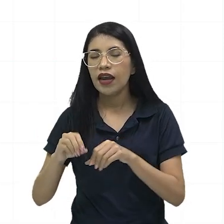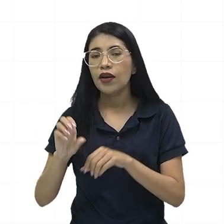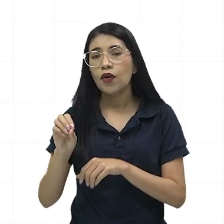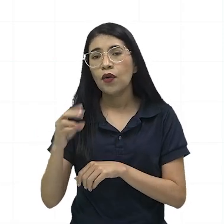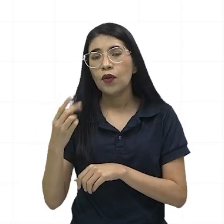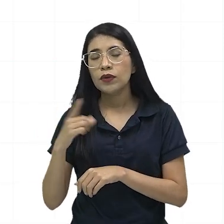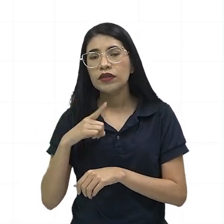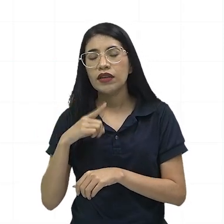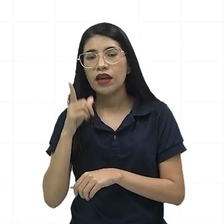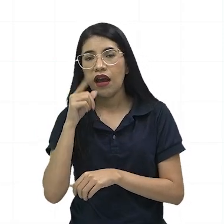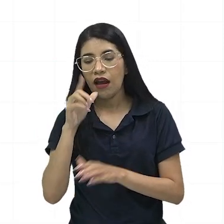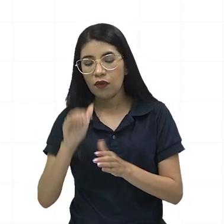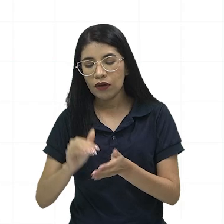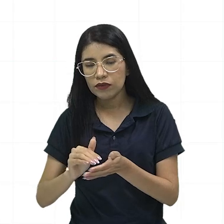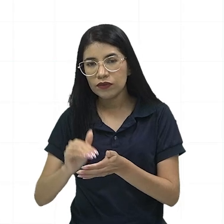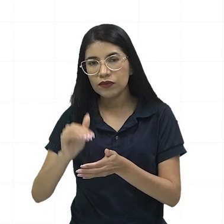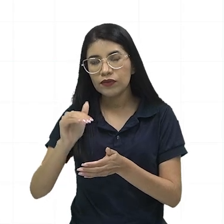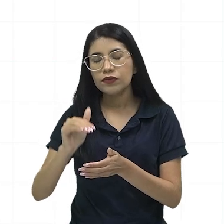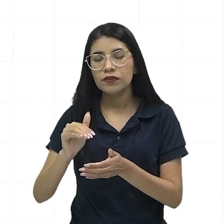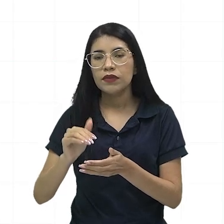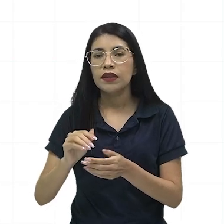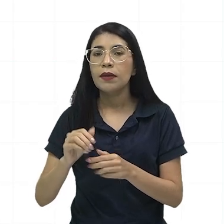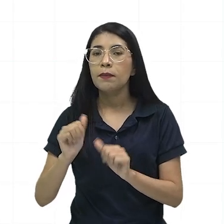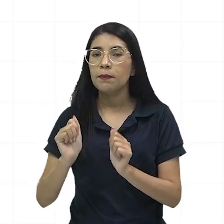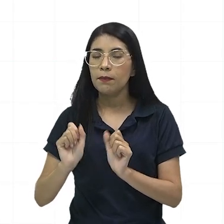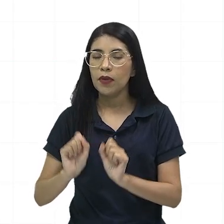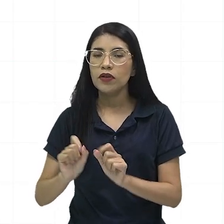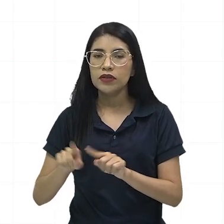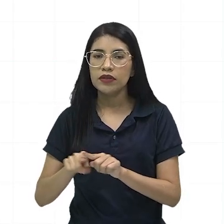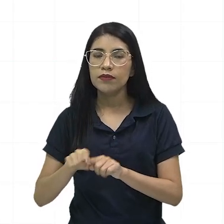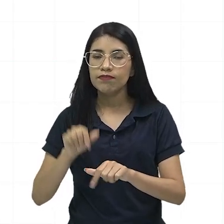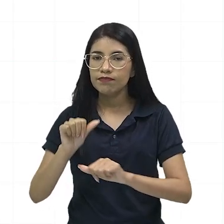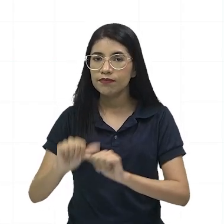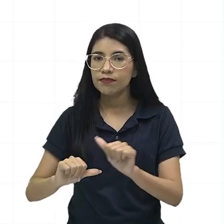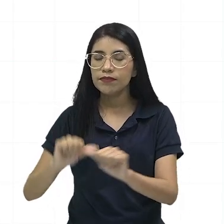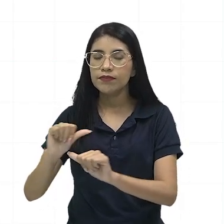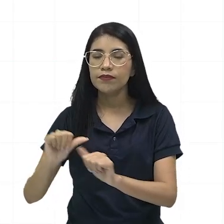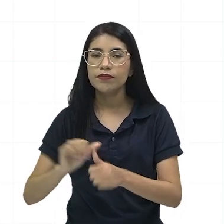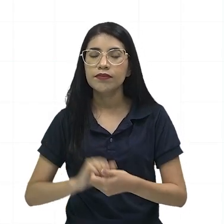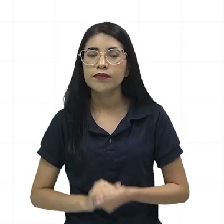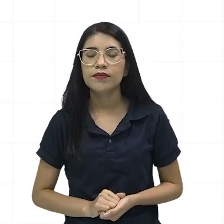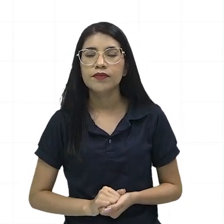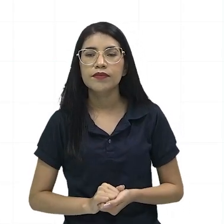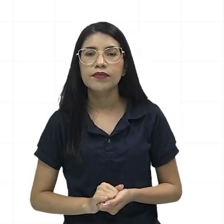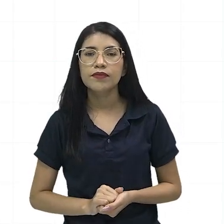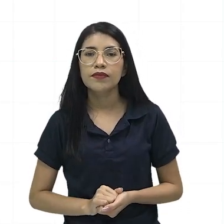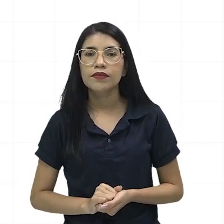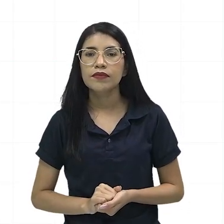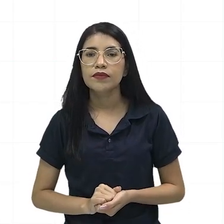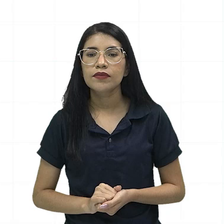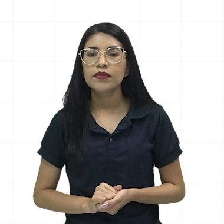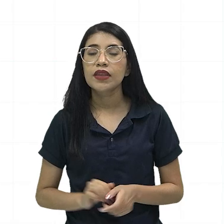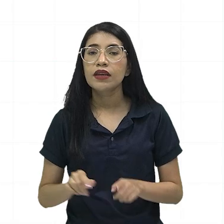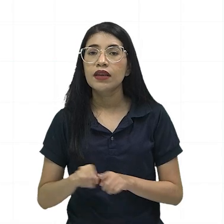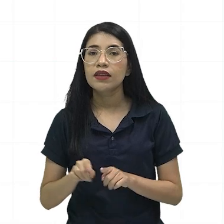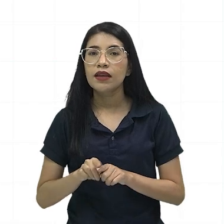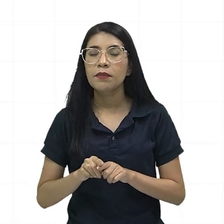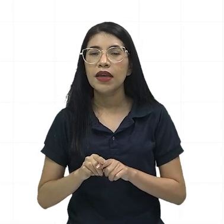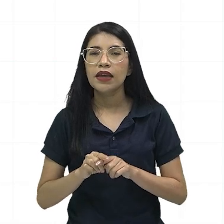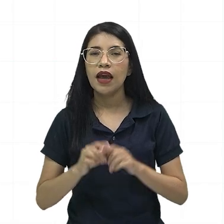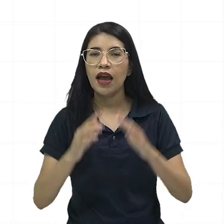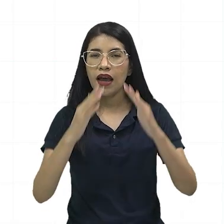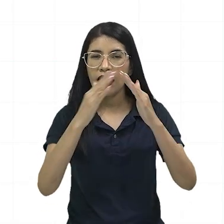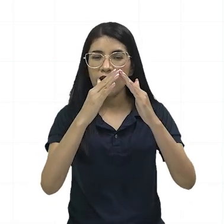reservatório de água, trocar sempre, né, esse recipiente para não ter esse risco. E também manter as calhas